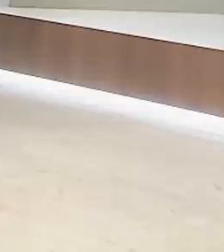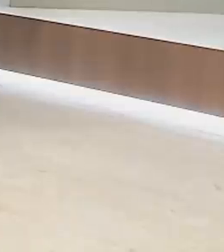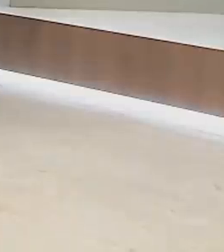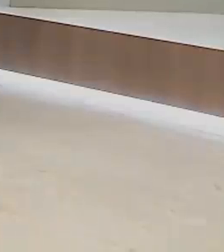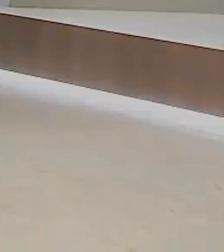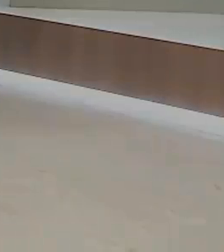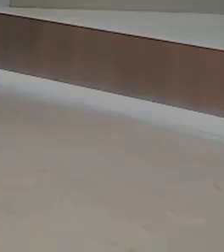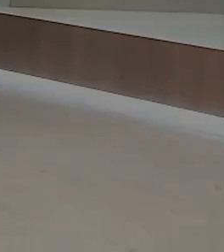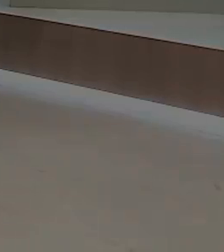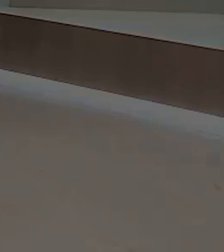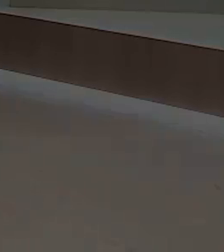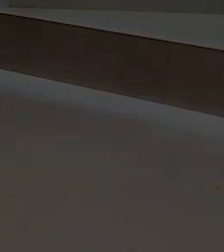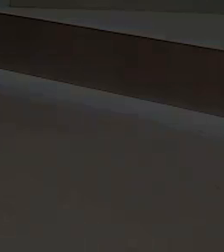Legenda